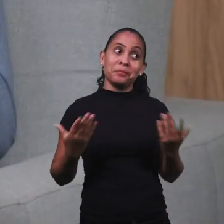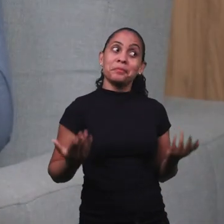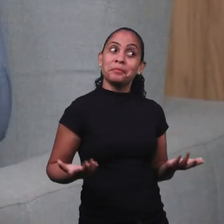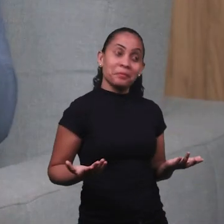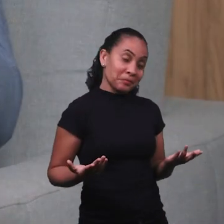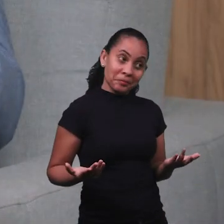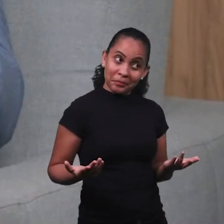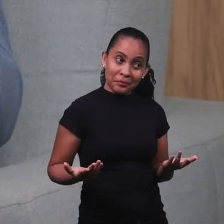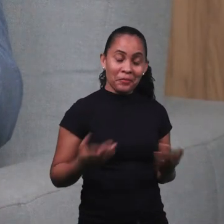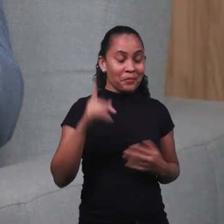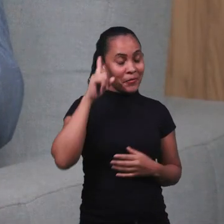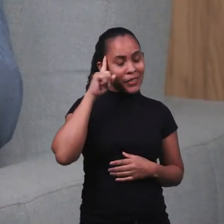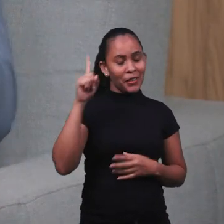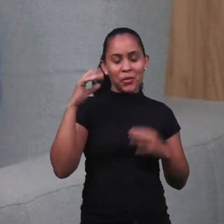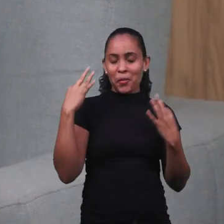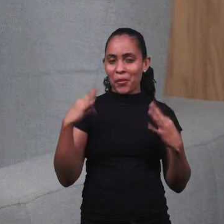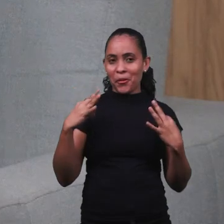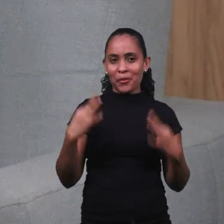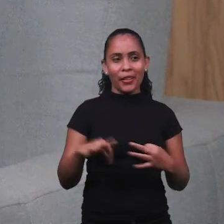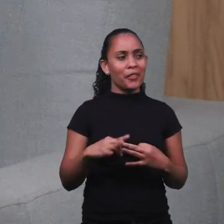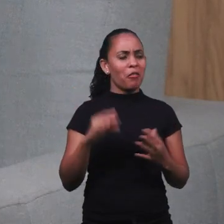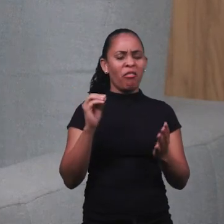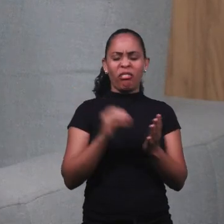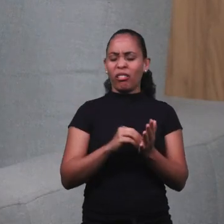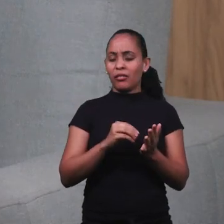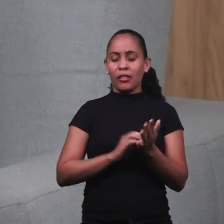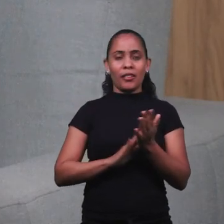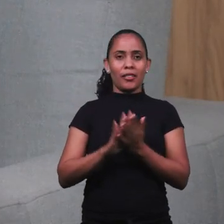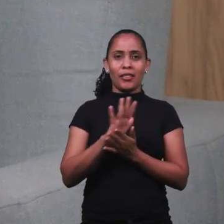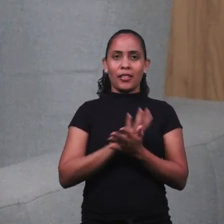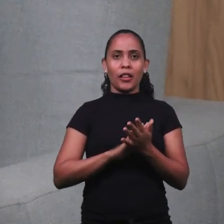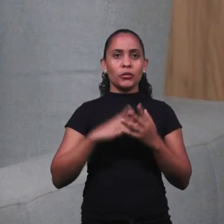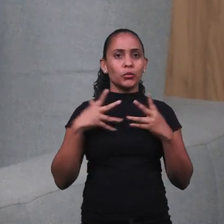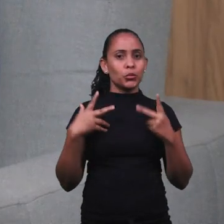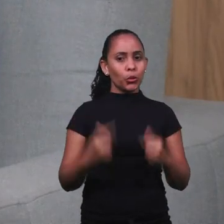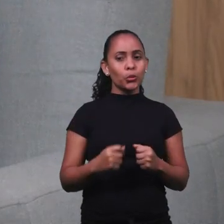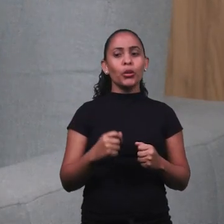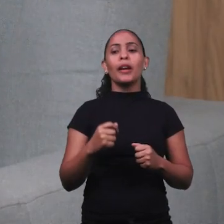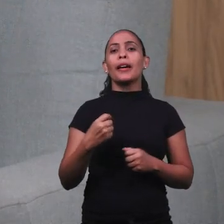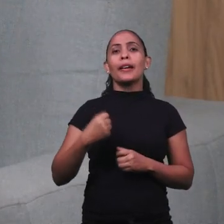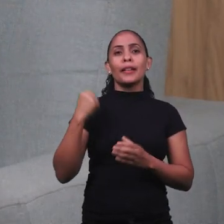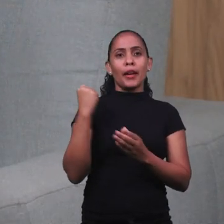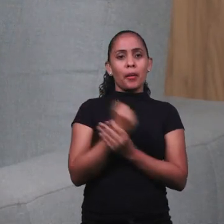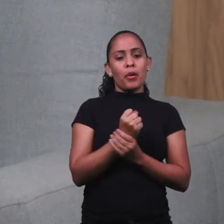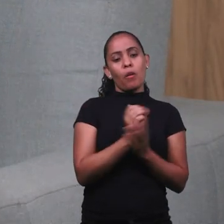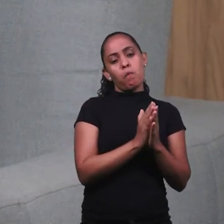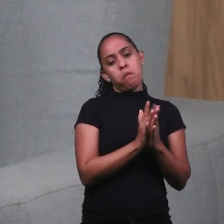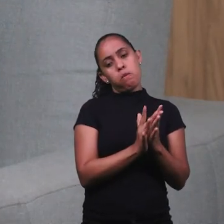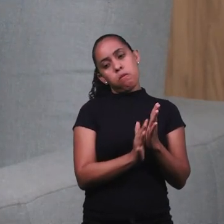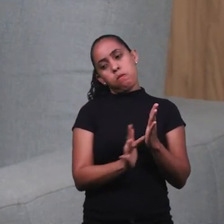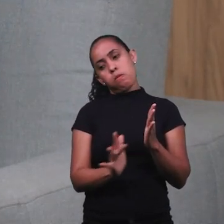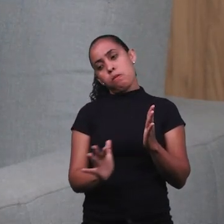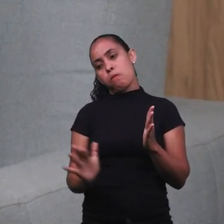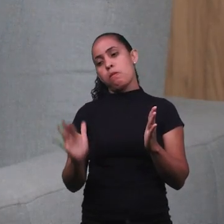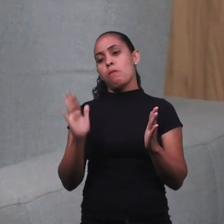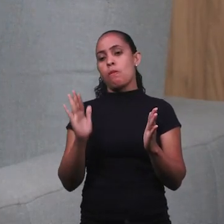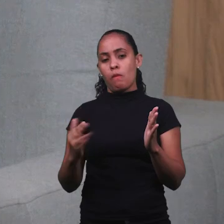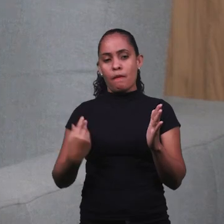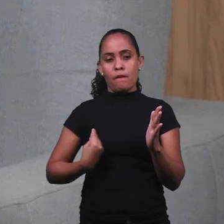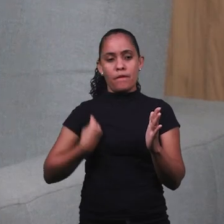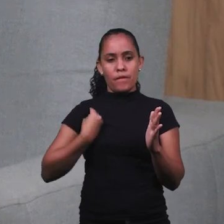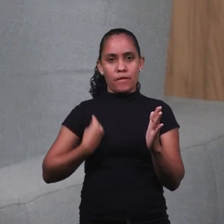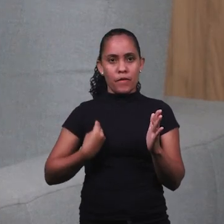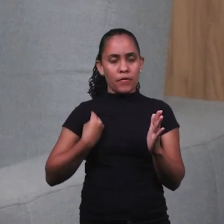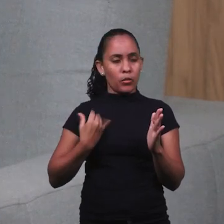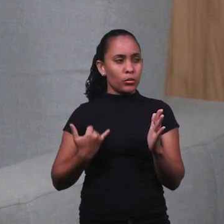seja, Deus é perfeito, não faltou nada. Tudo que Abraão viveu até a sua velhice, até a sua idade